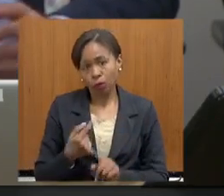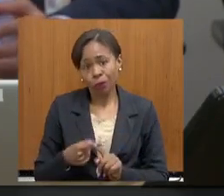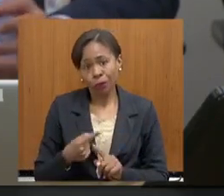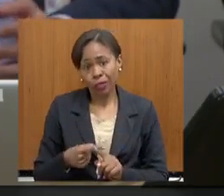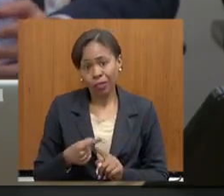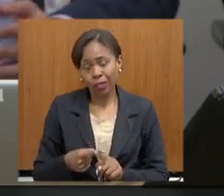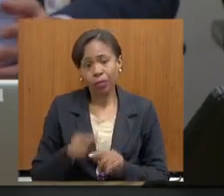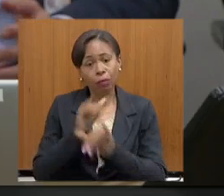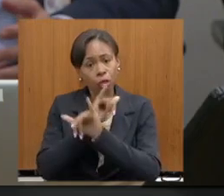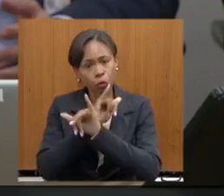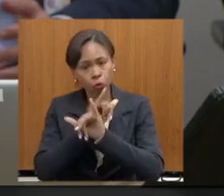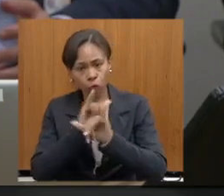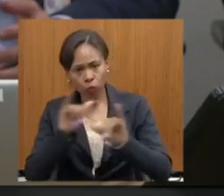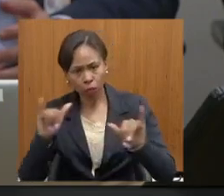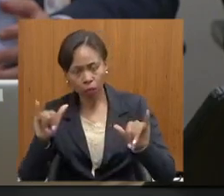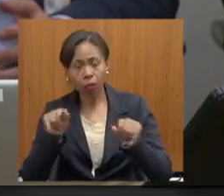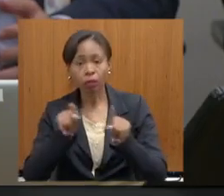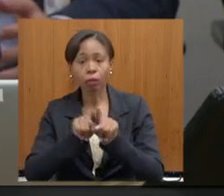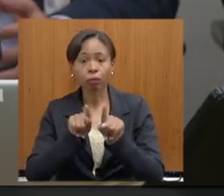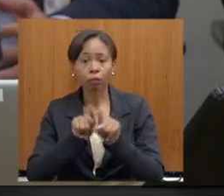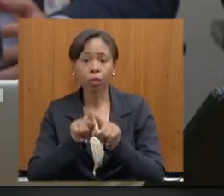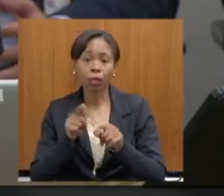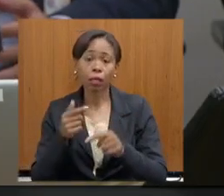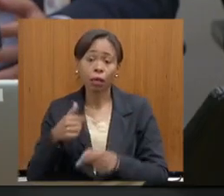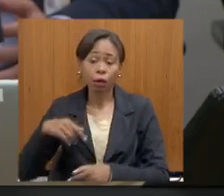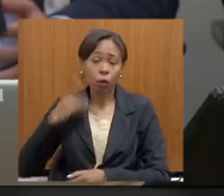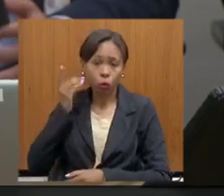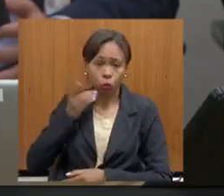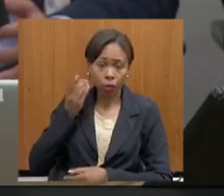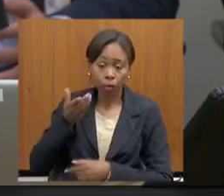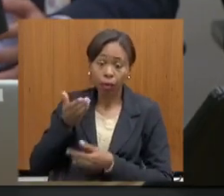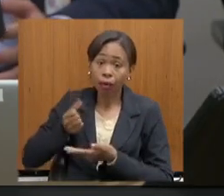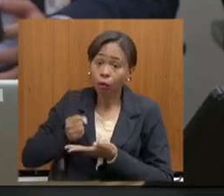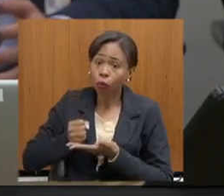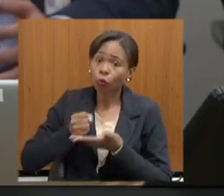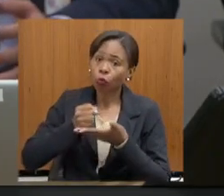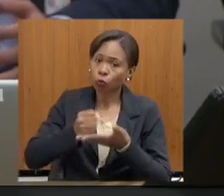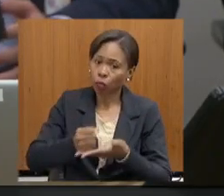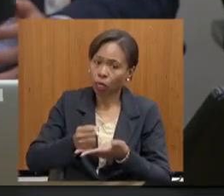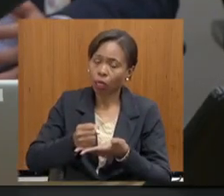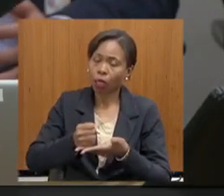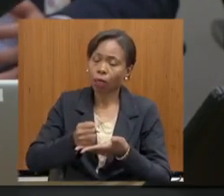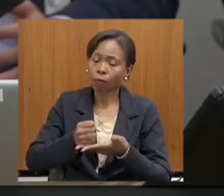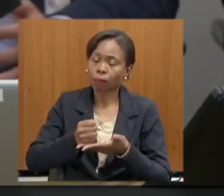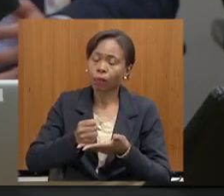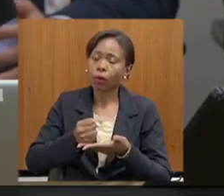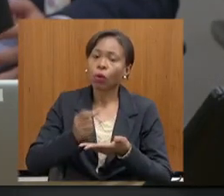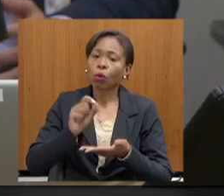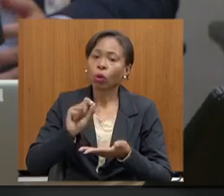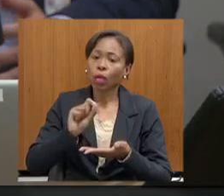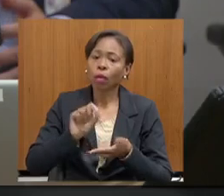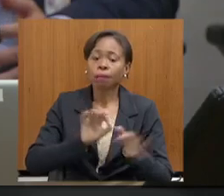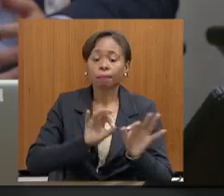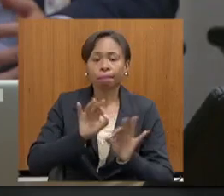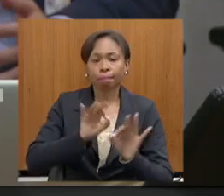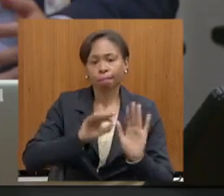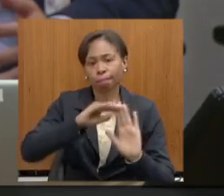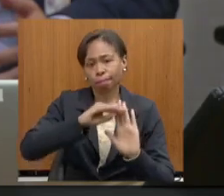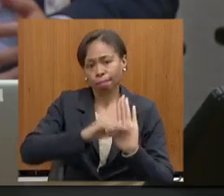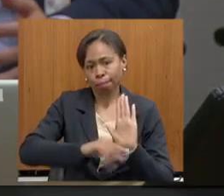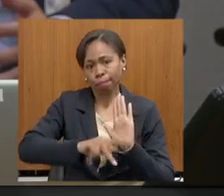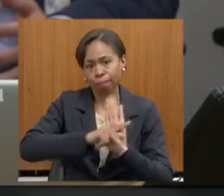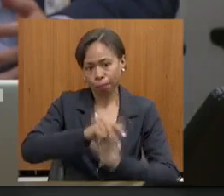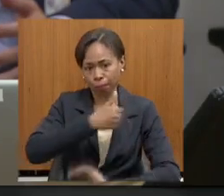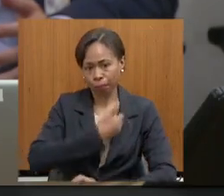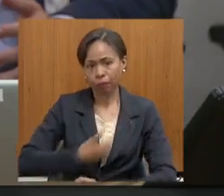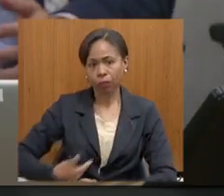está nos também contribuindo com os programas do Governo do Estado nós sabemos